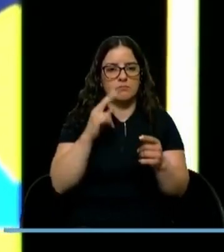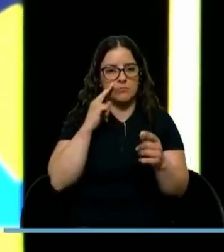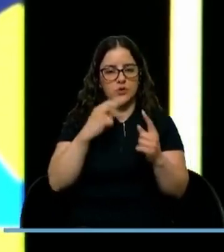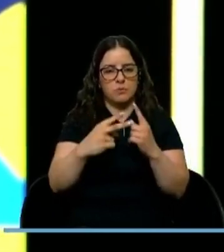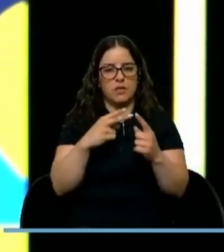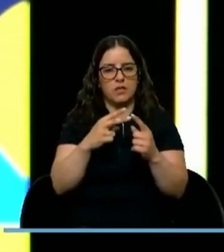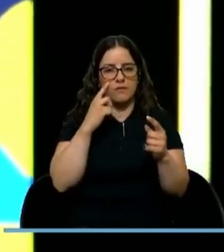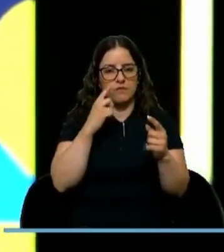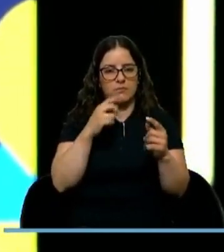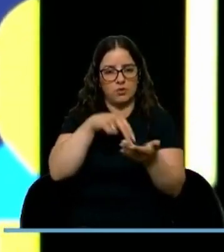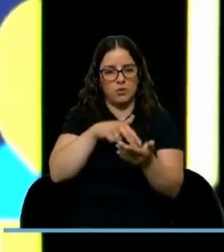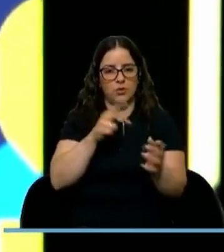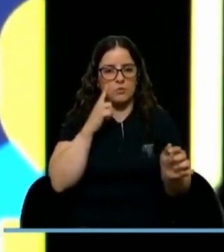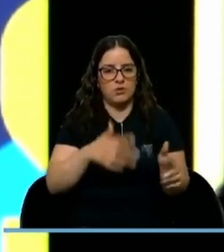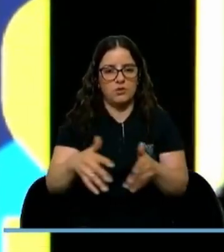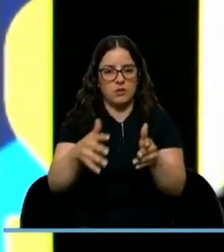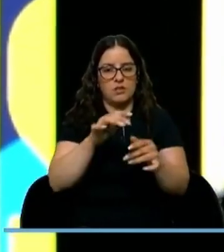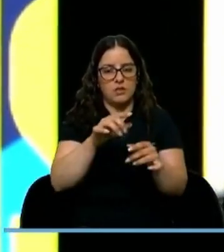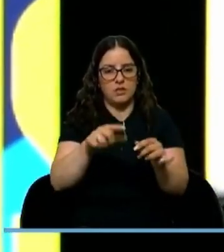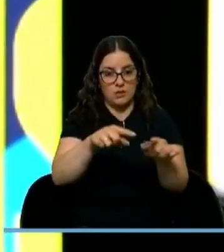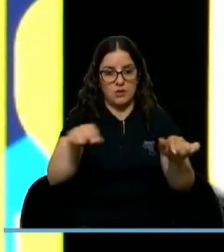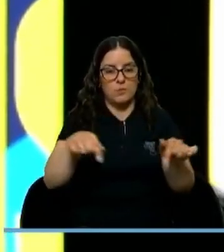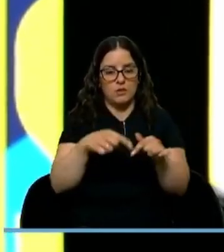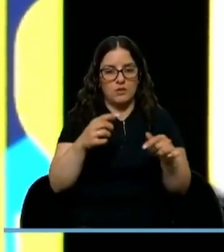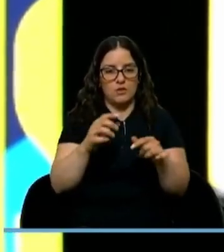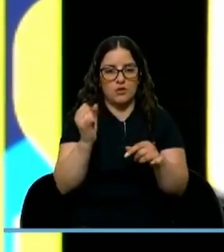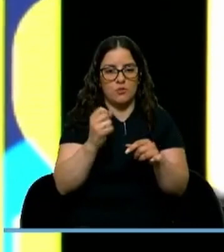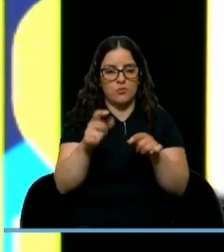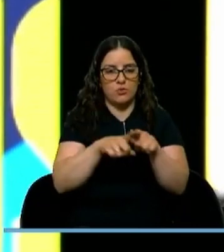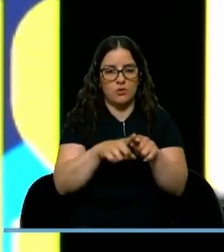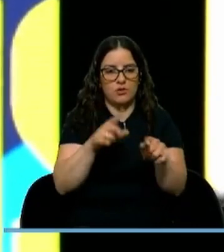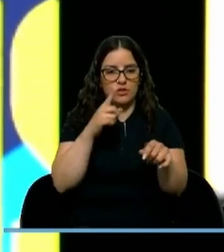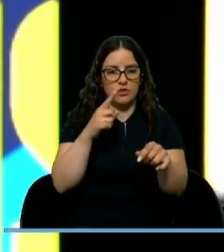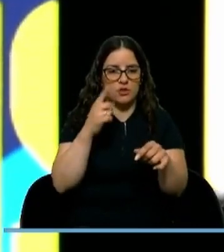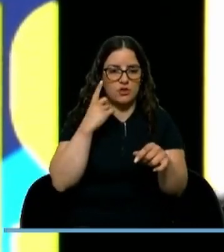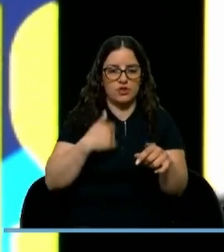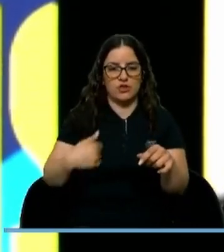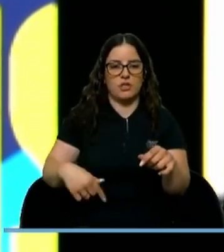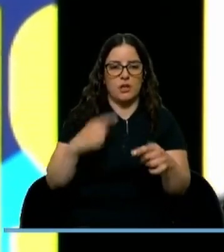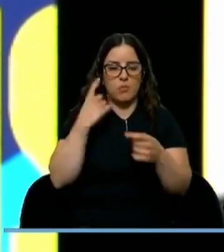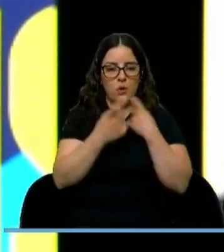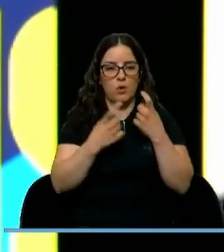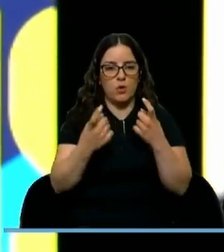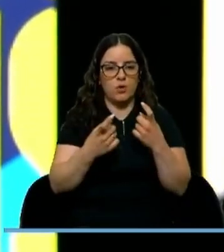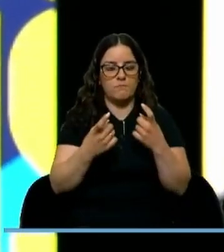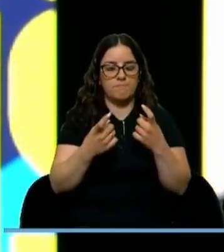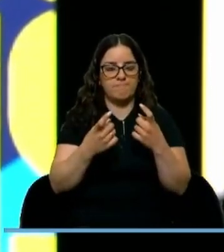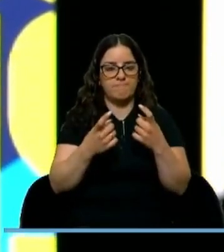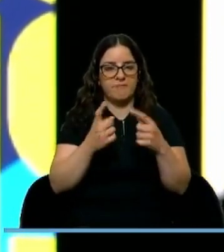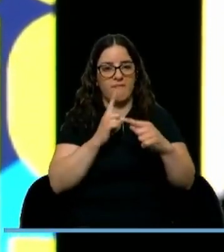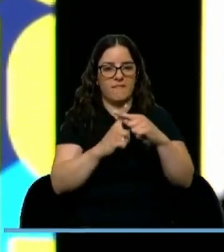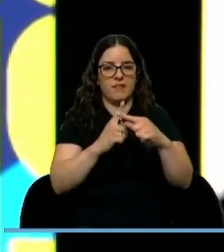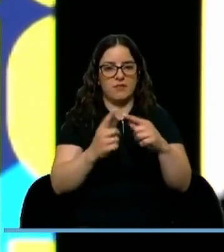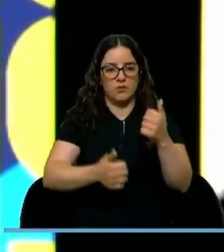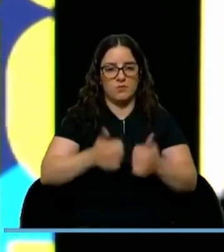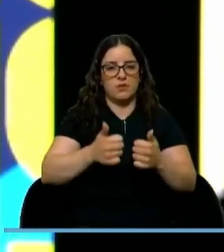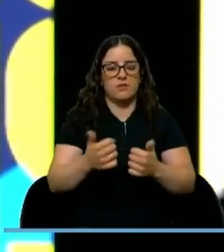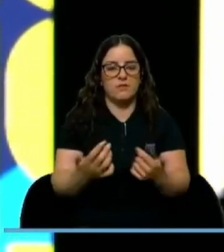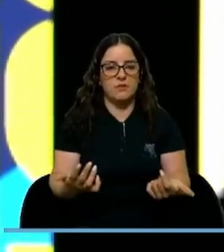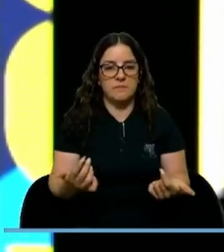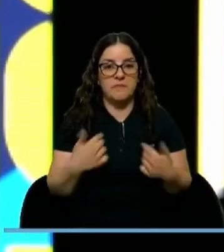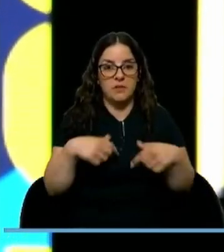da própria China, tal espaço geopolítico, à procura da sua vantagem competitiva. Eu só espero